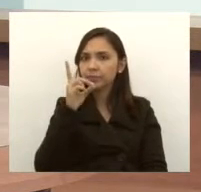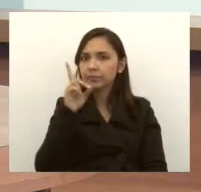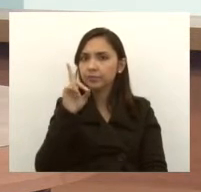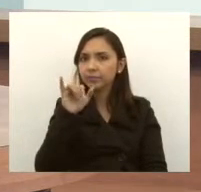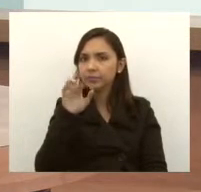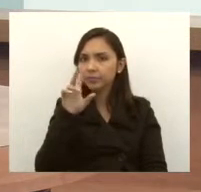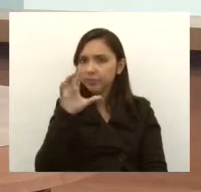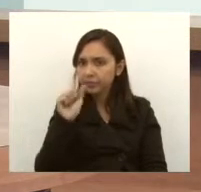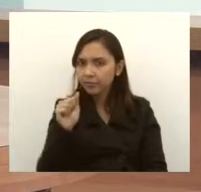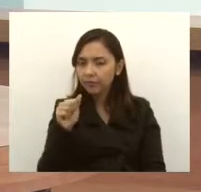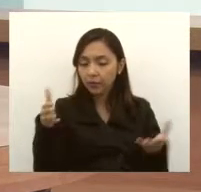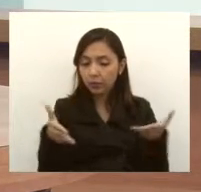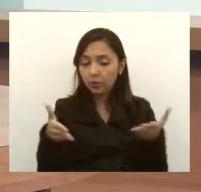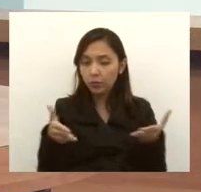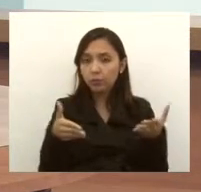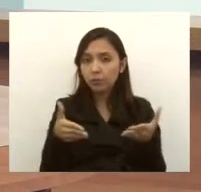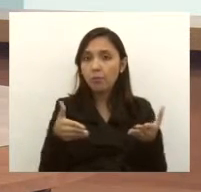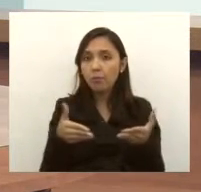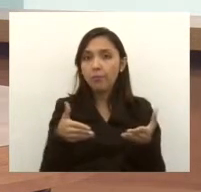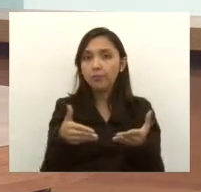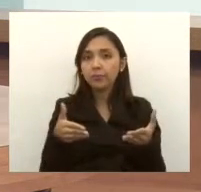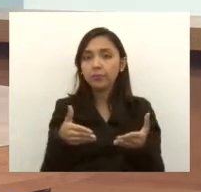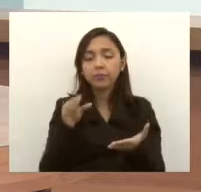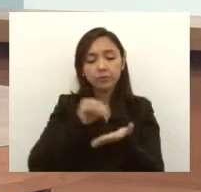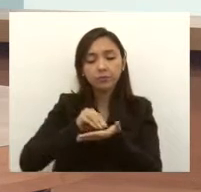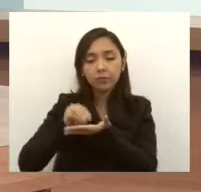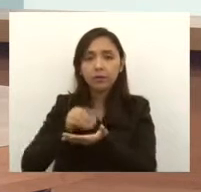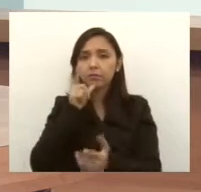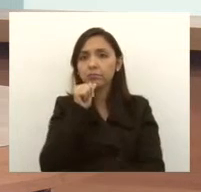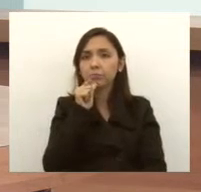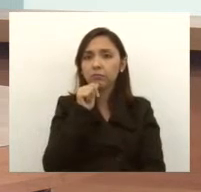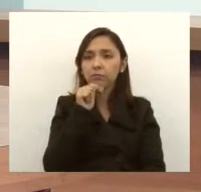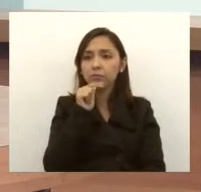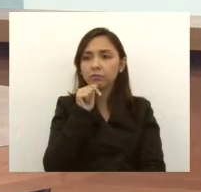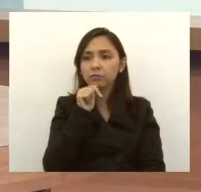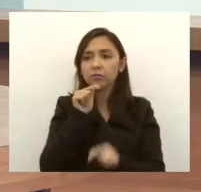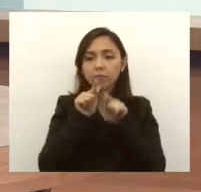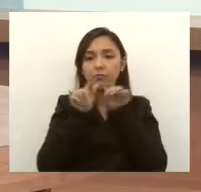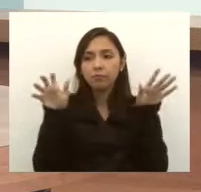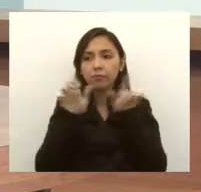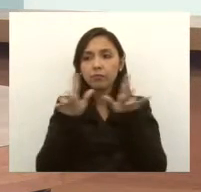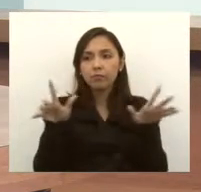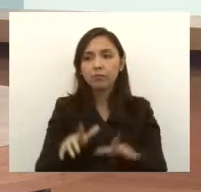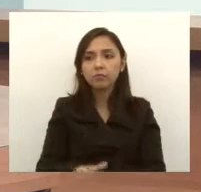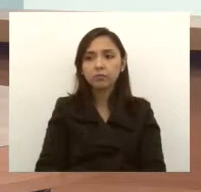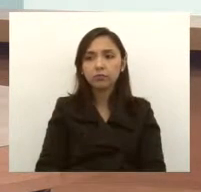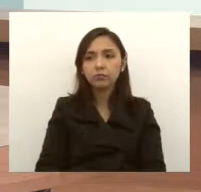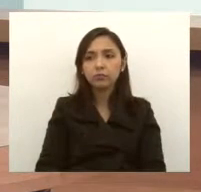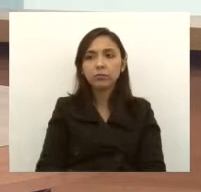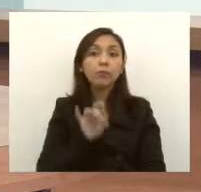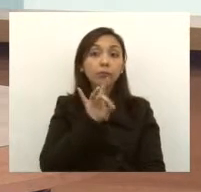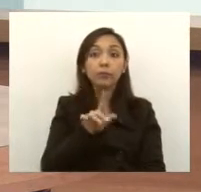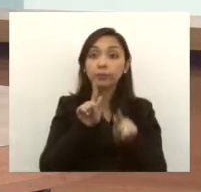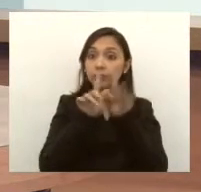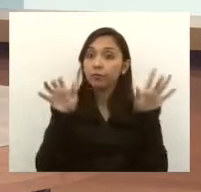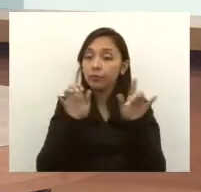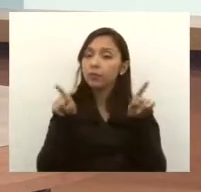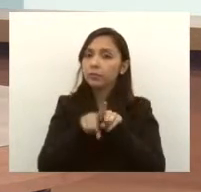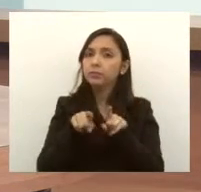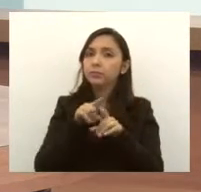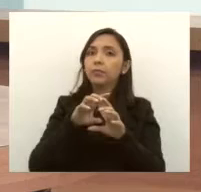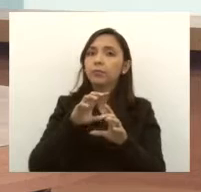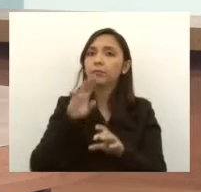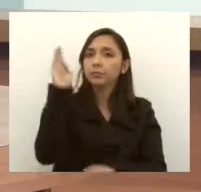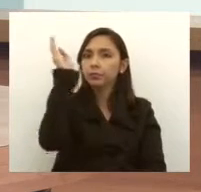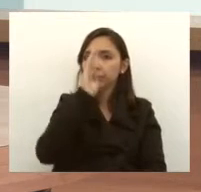hoje tem uma falta de água tão grande, e Guarulhos, não só Guarulhos como o Brasil, mas